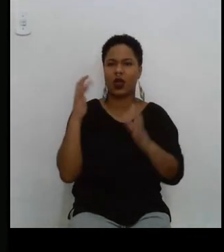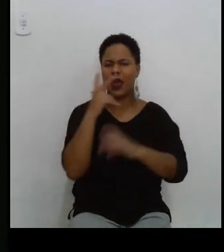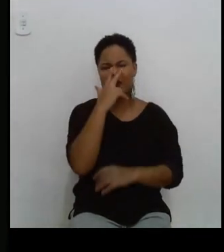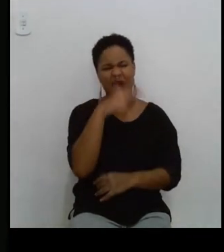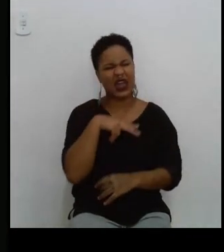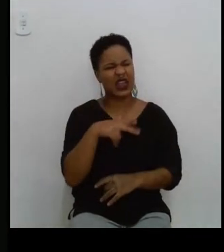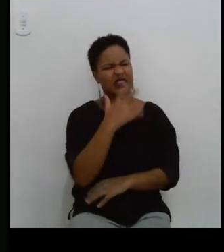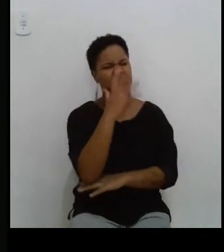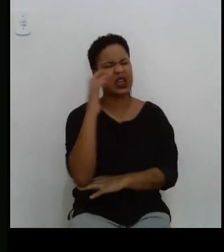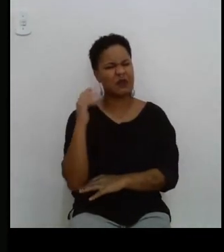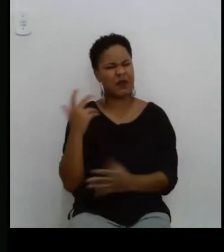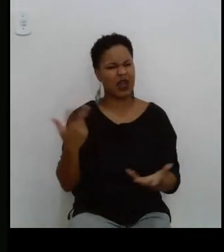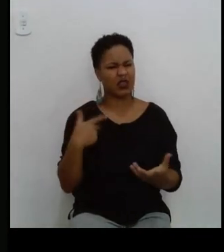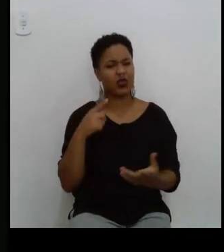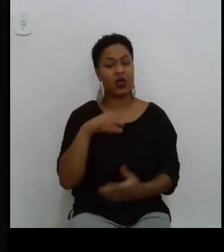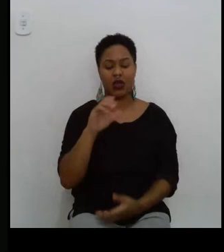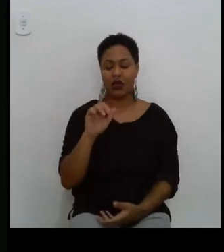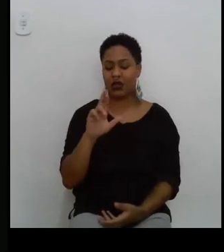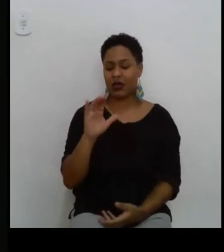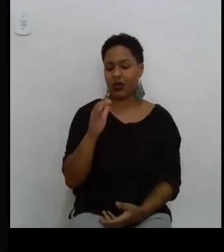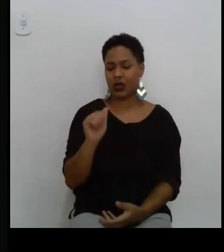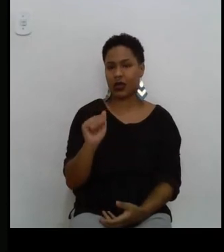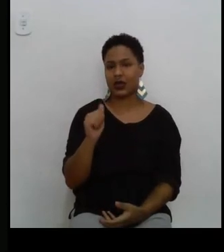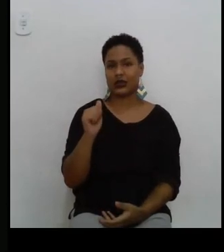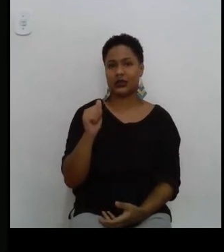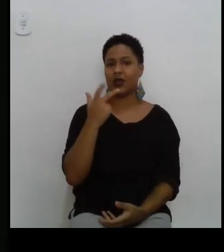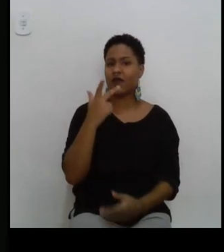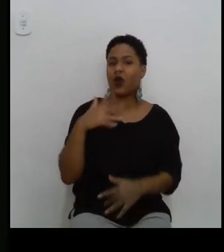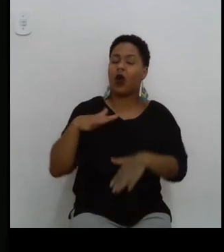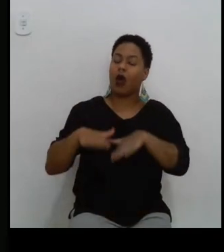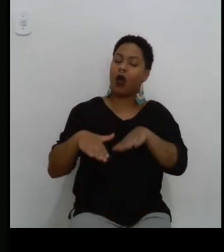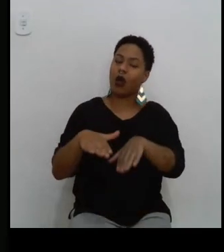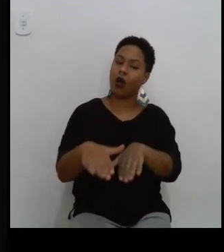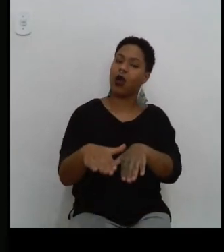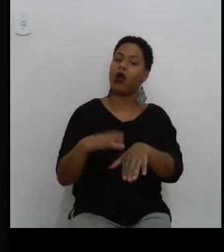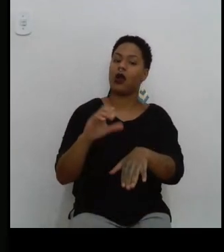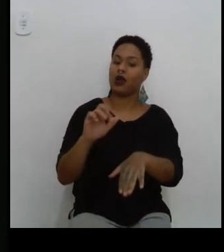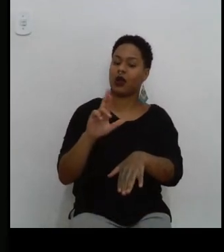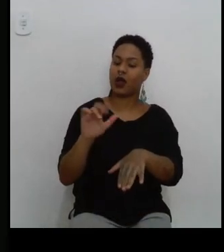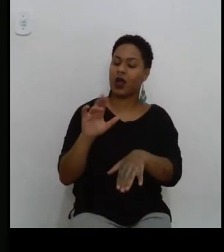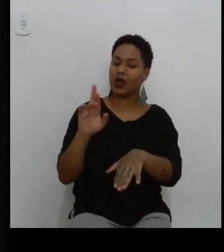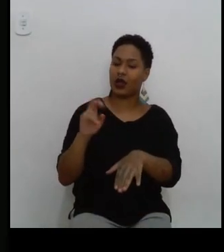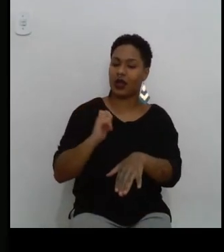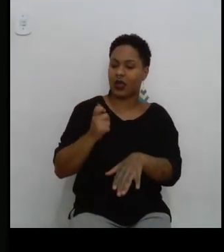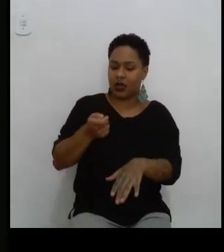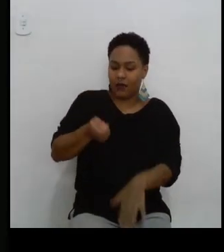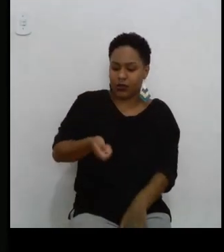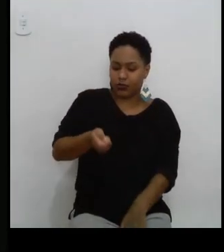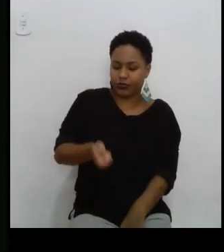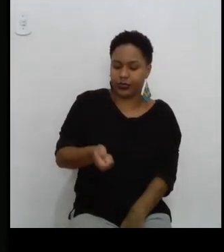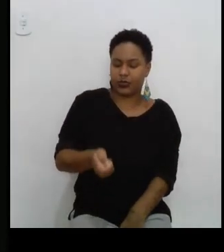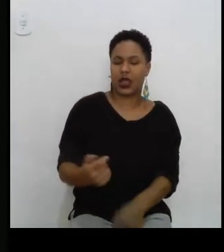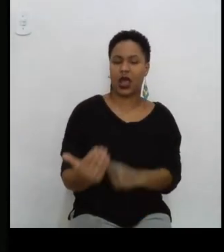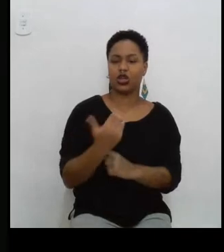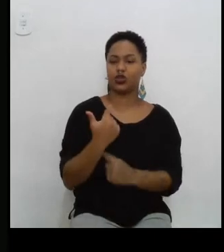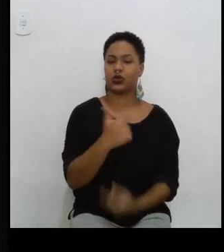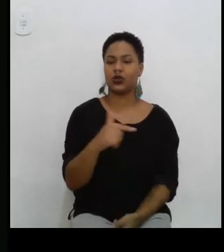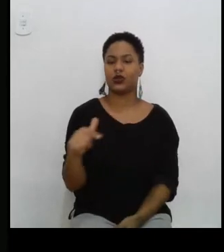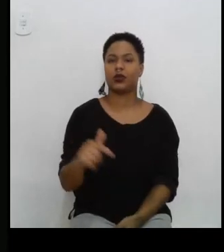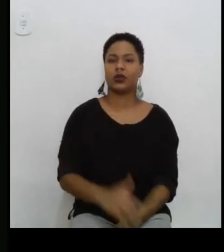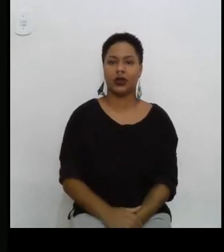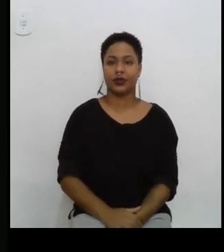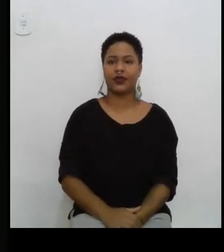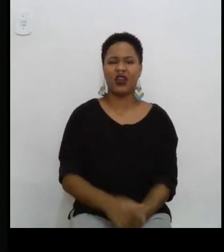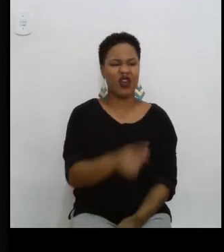nesse carcaça acompanhando os passos lentos de Carajás em ajuda da bengala e para vocês na cidade